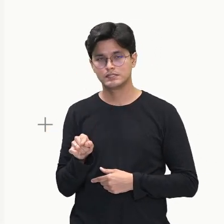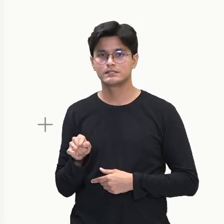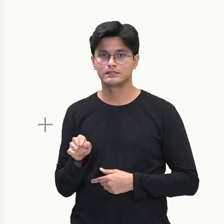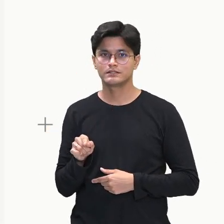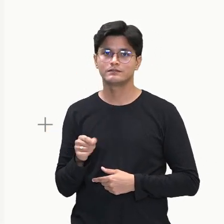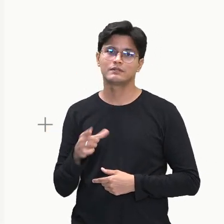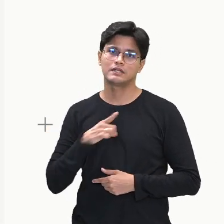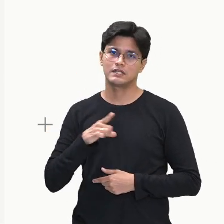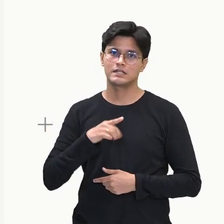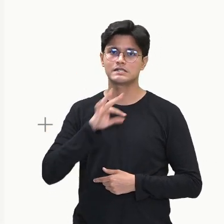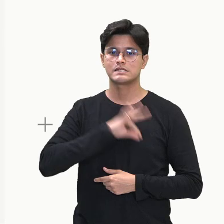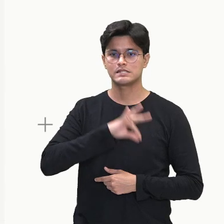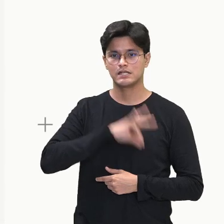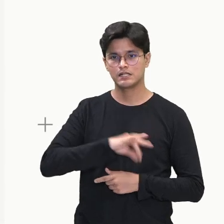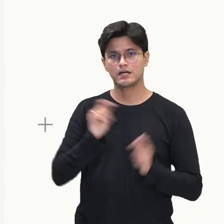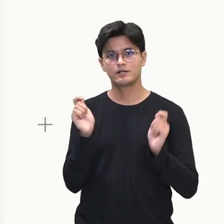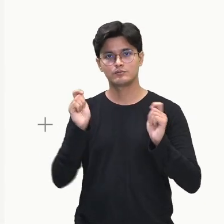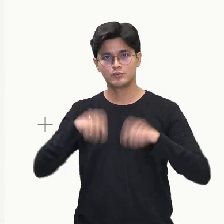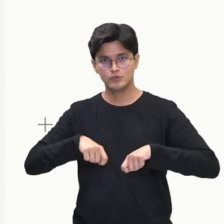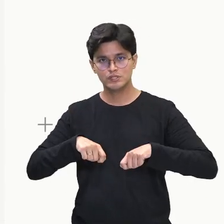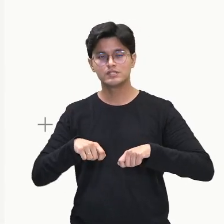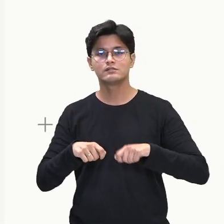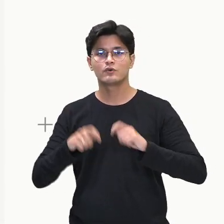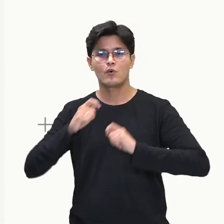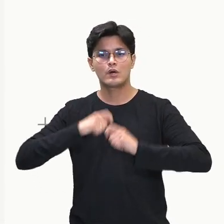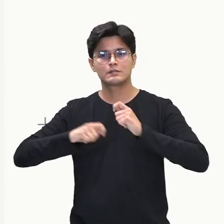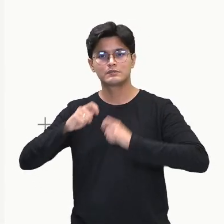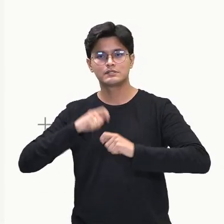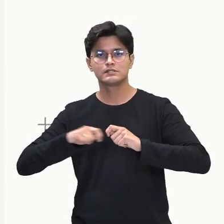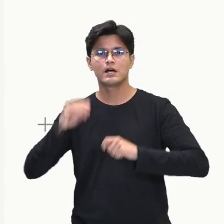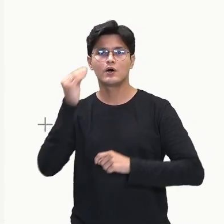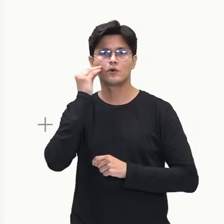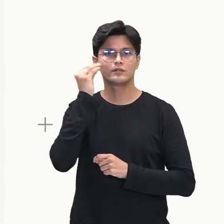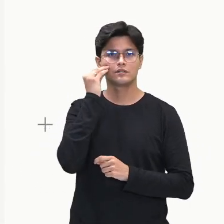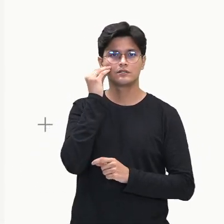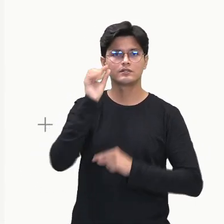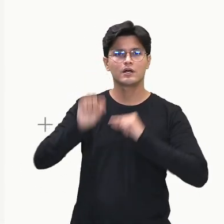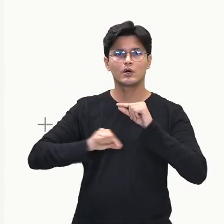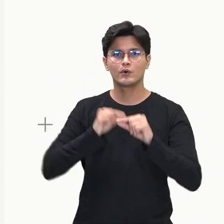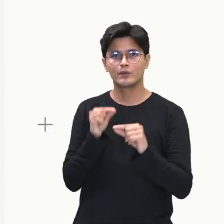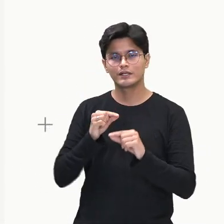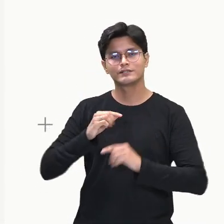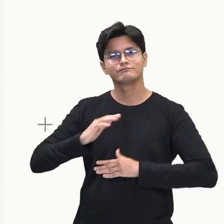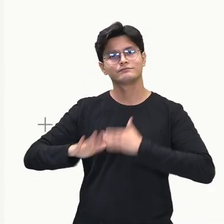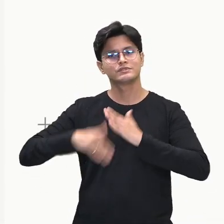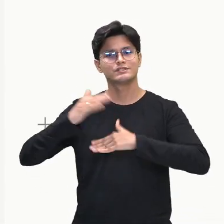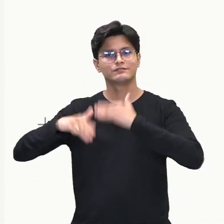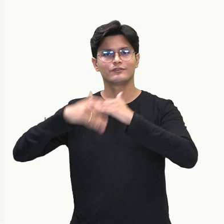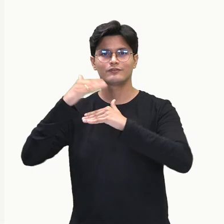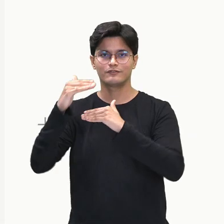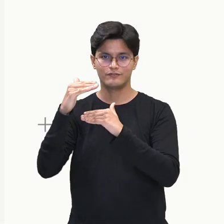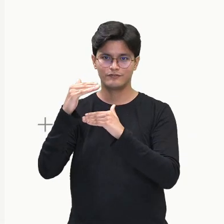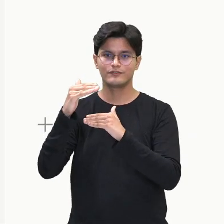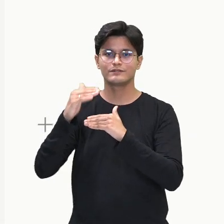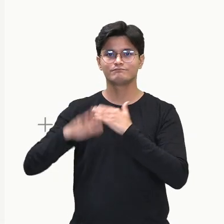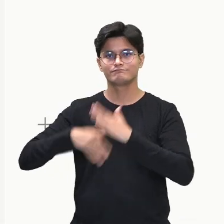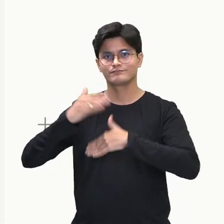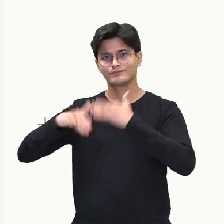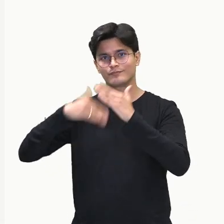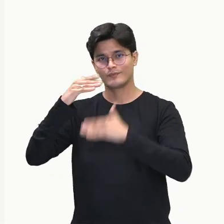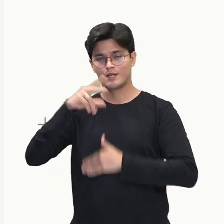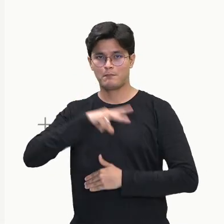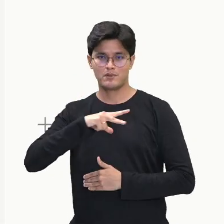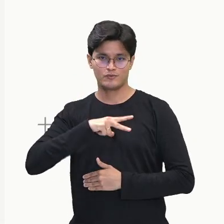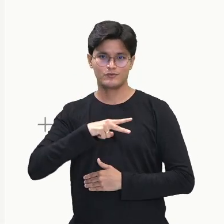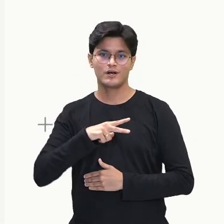gente consiga administrar e tentar ali subir os degraus do desenvolvimento numa